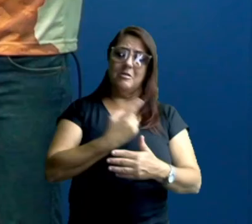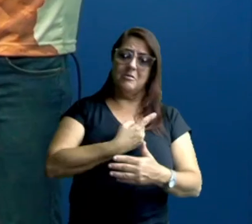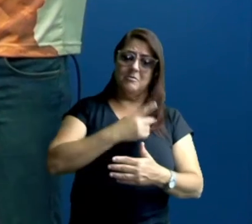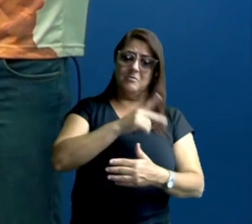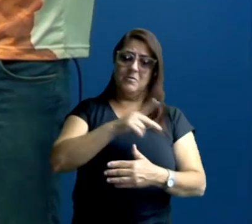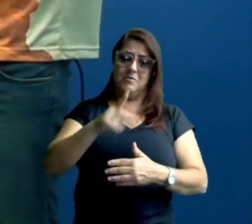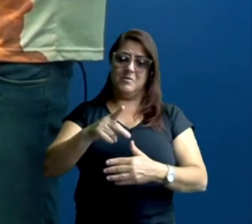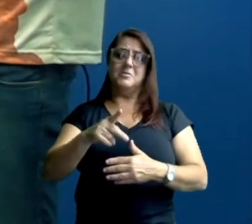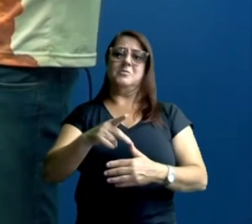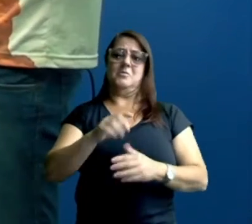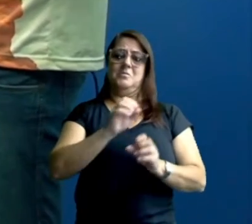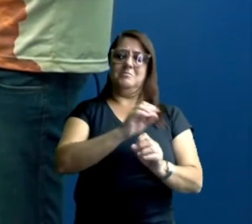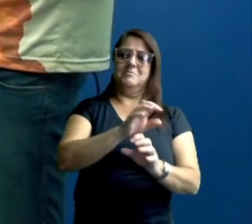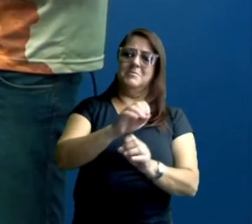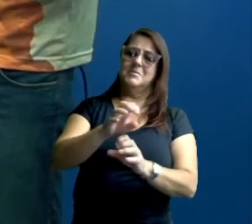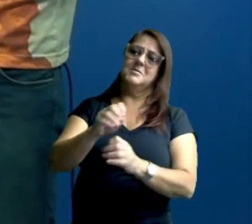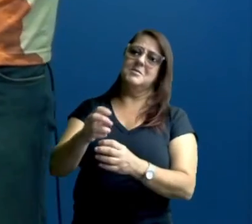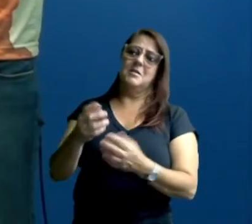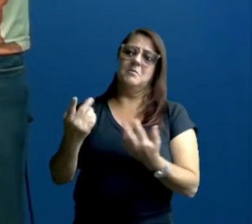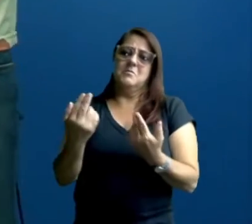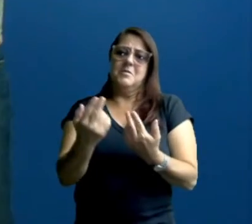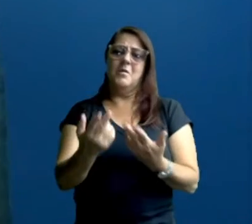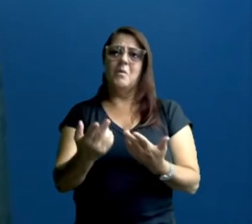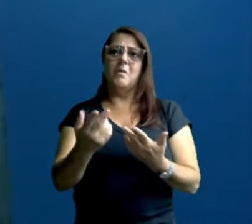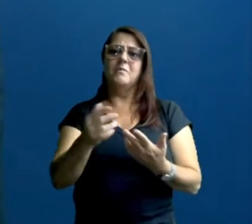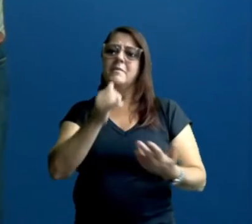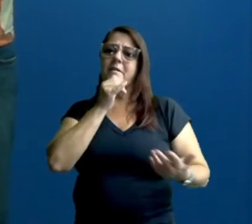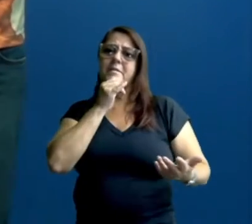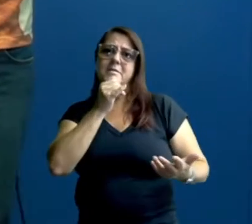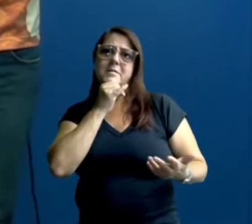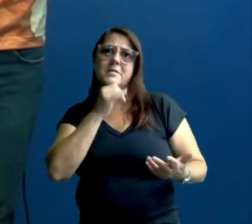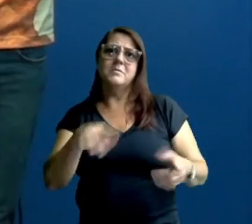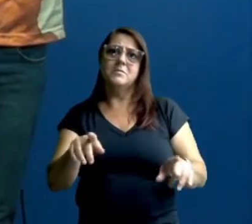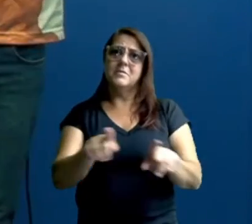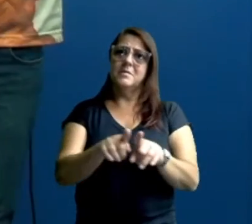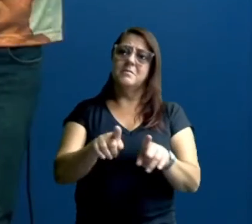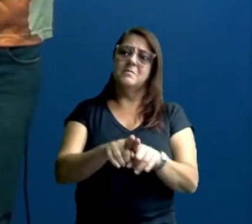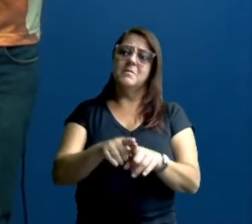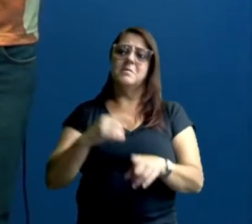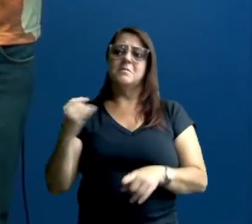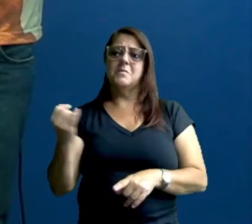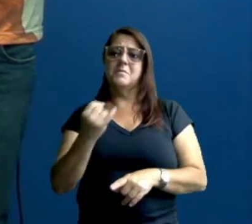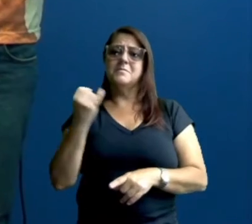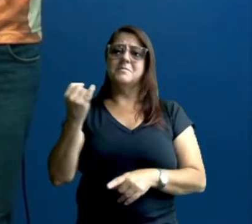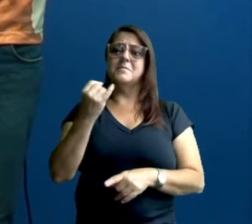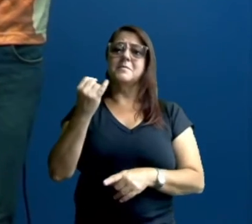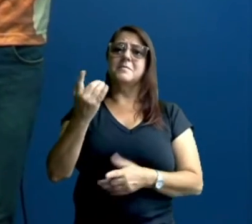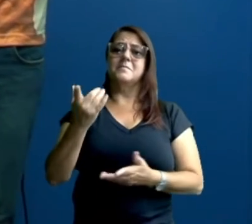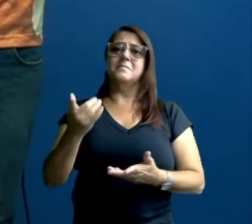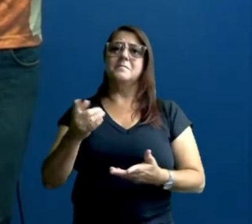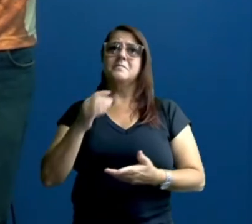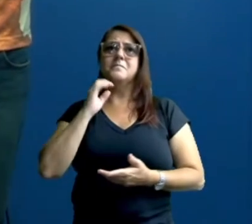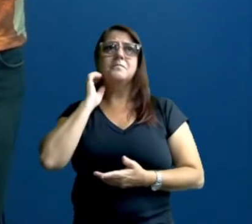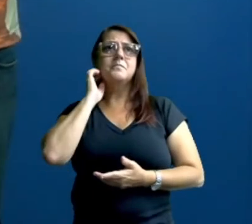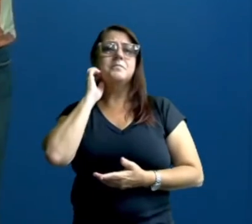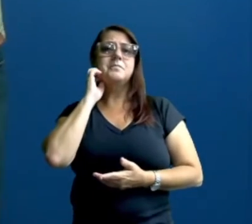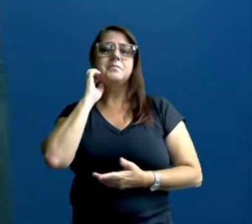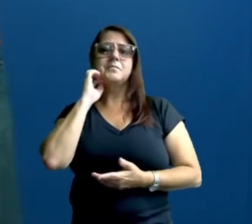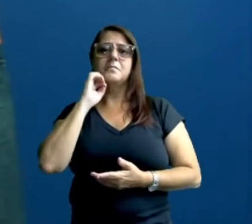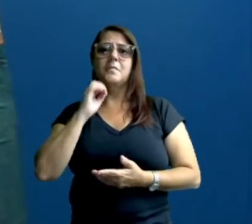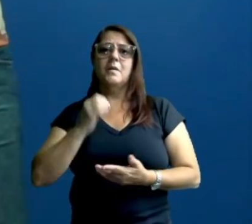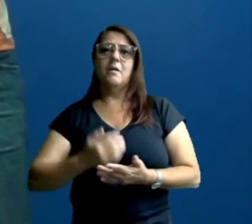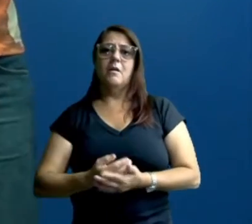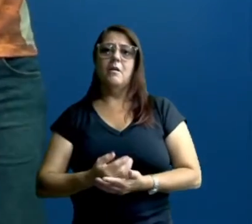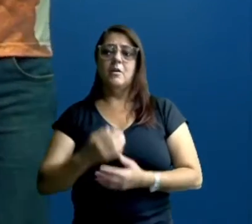ao desenvolvimento das nossas aulas. E um outro exemplo, né, muito importante que nós podemos dar é através